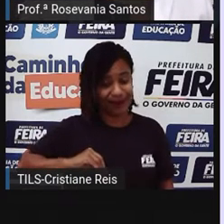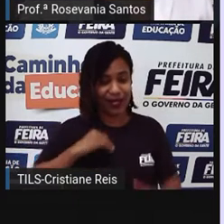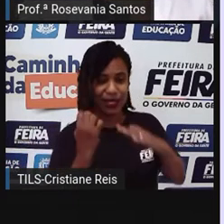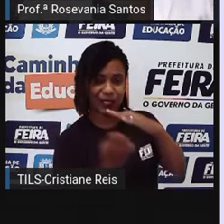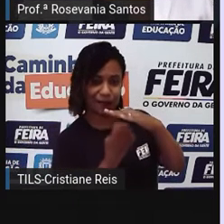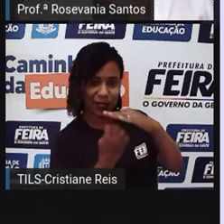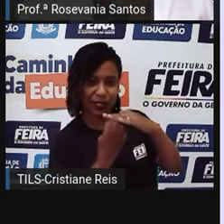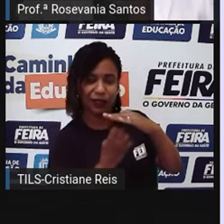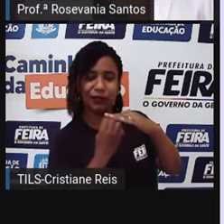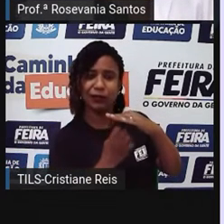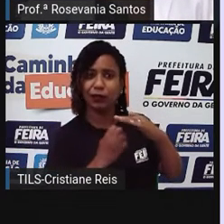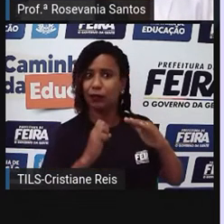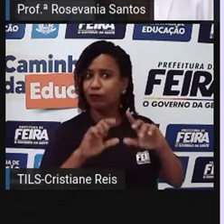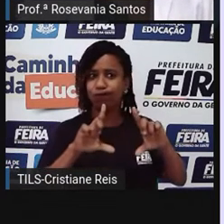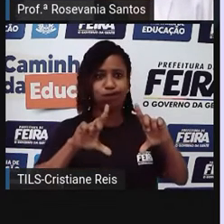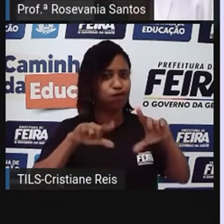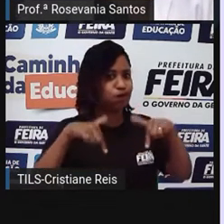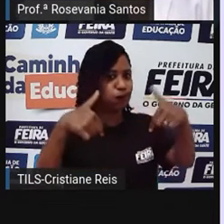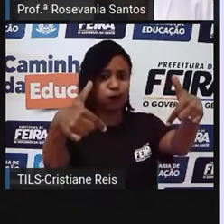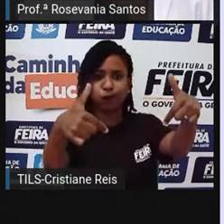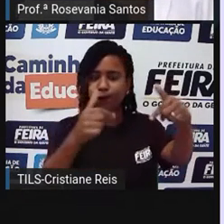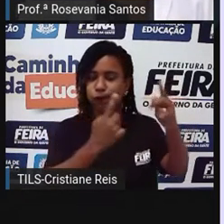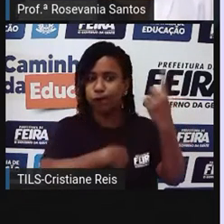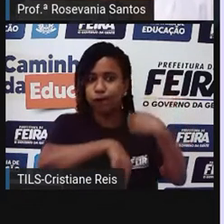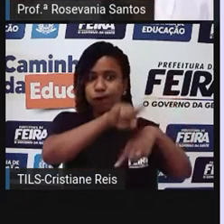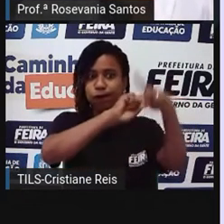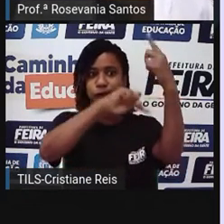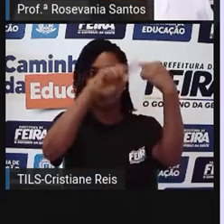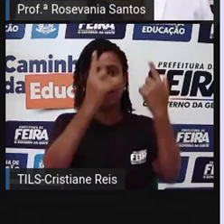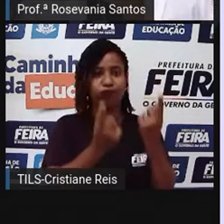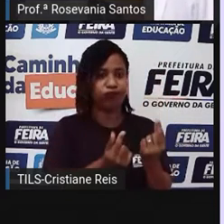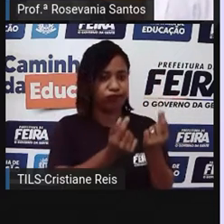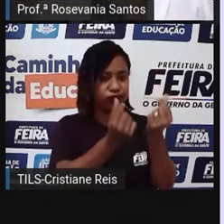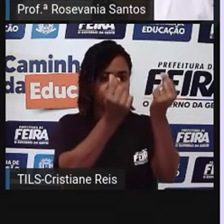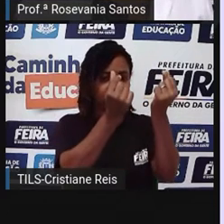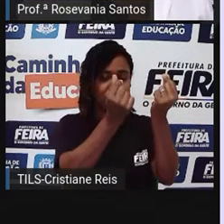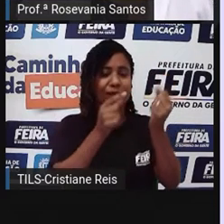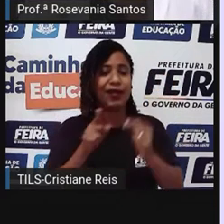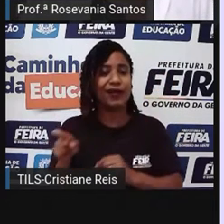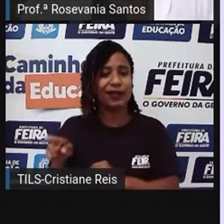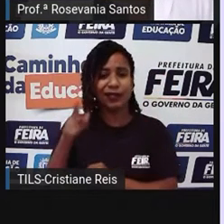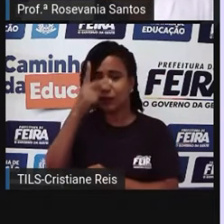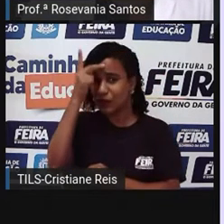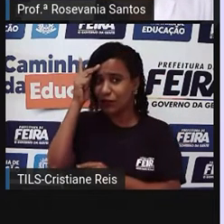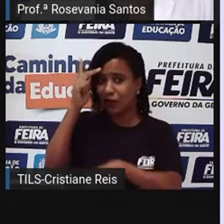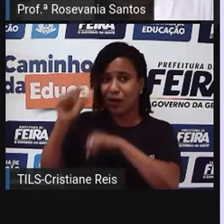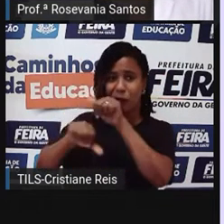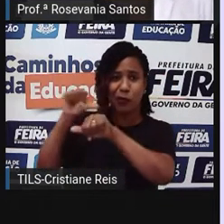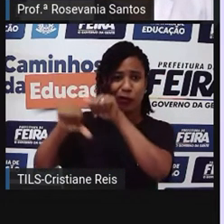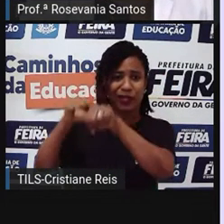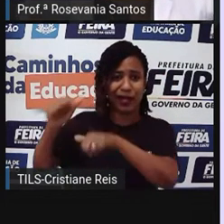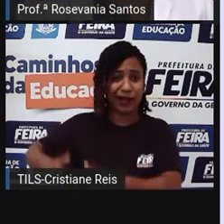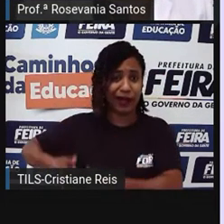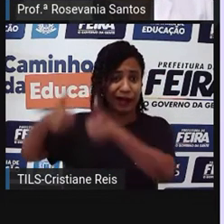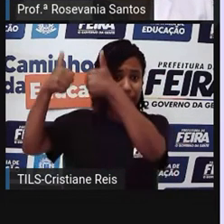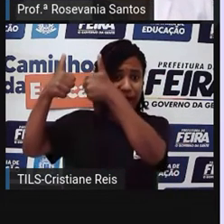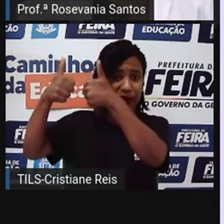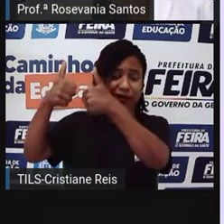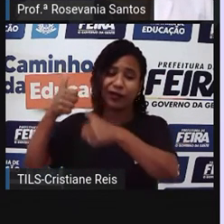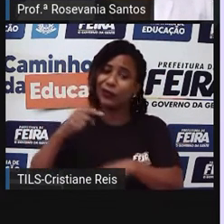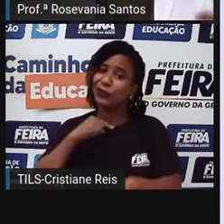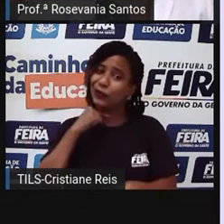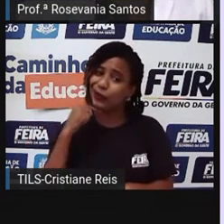não conseguem melhorar, bora dizer assim, mudar, transicionar, né, de padrão de vida. Algumas